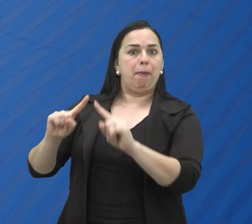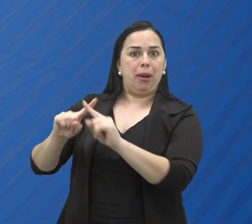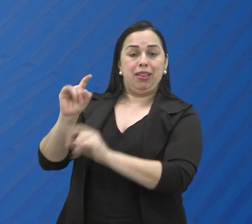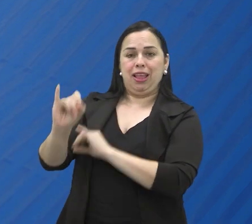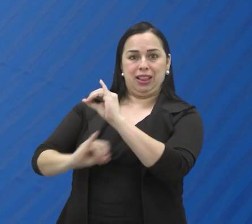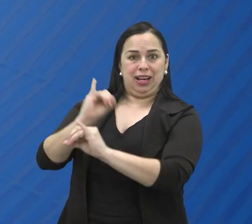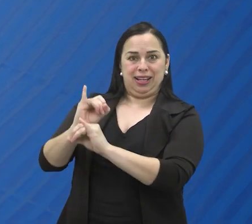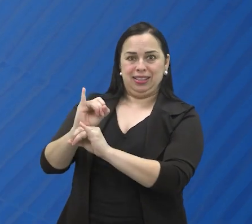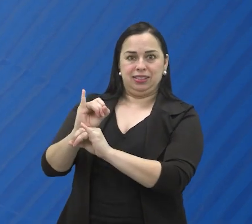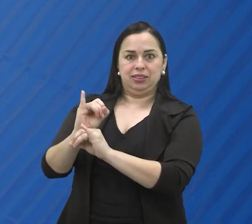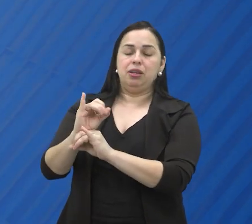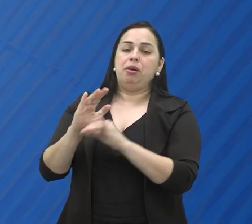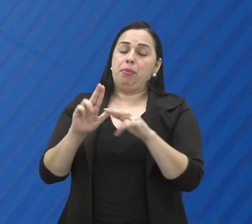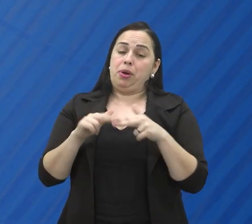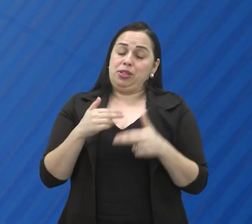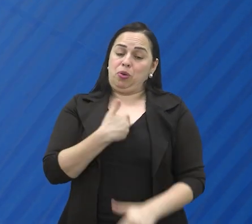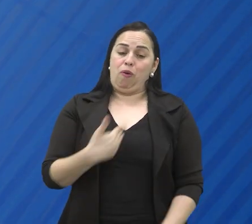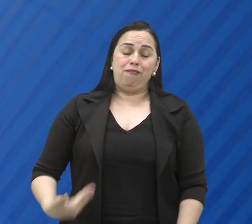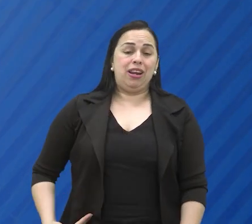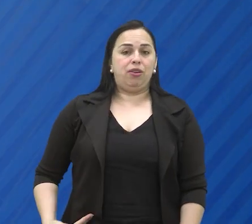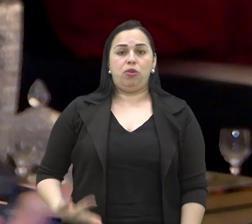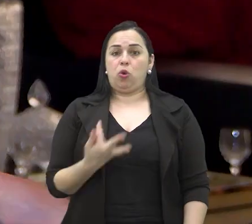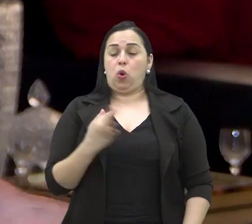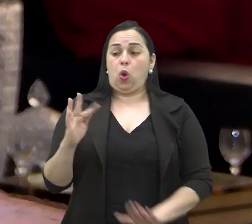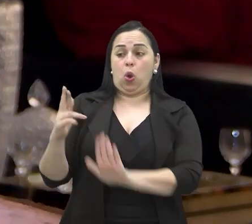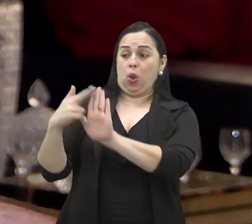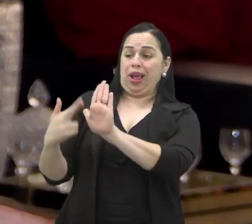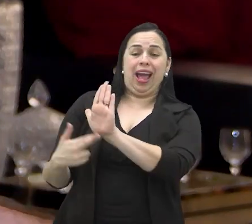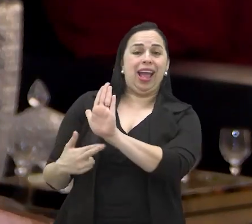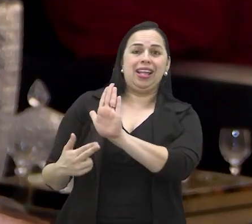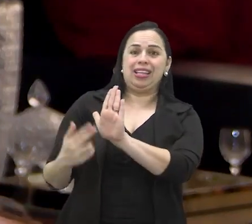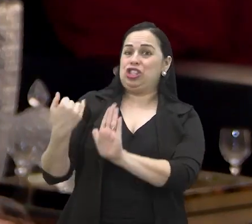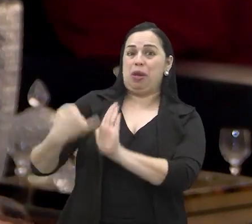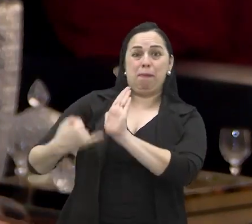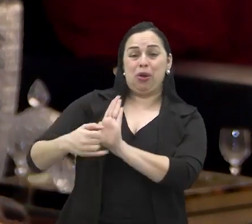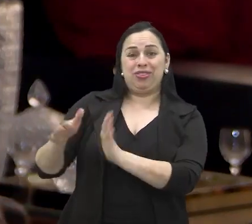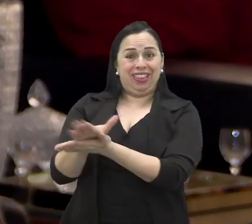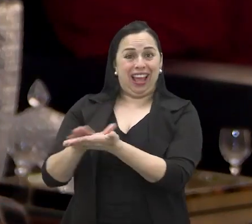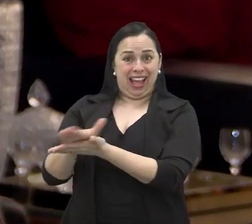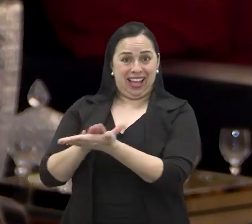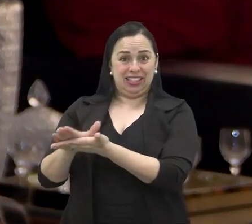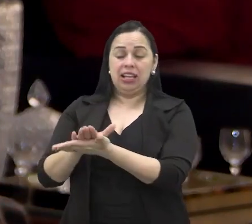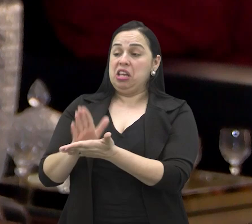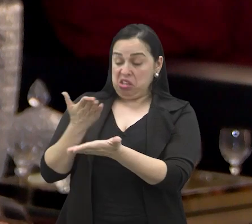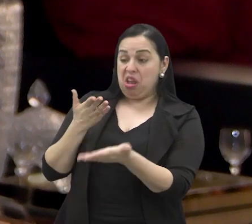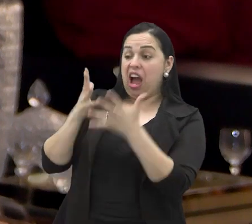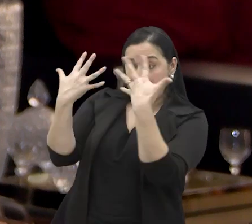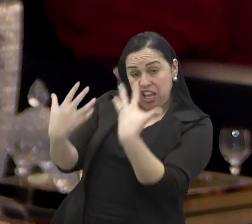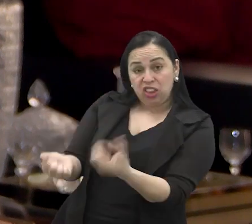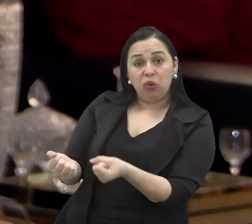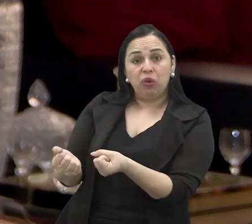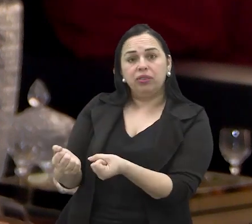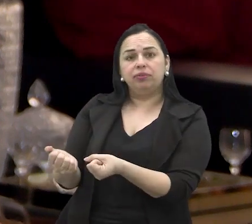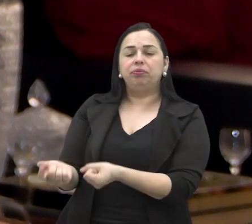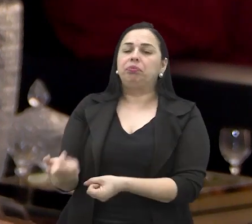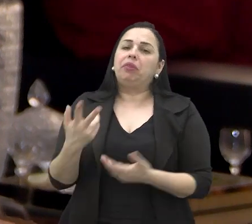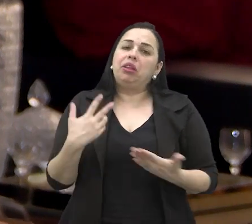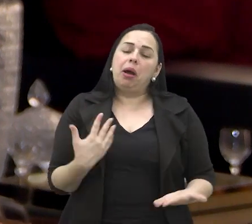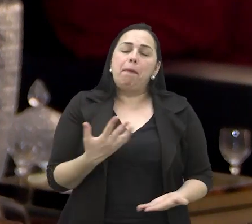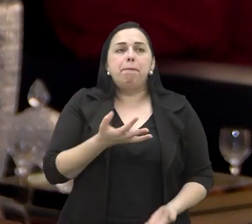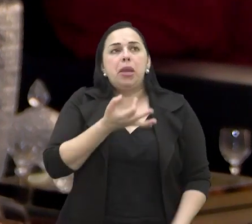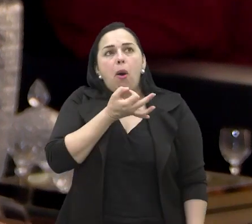para investir o valor em políticas públicas. Veja, a gente tem uma massa de dinheiro circulando no país que ela está